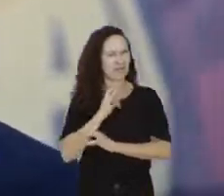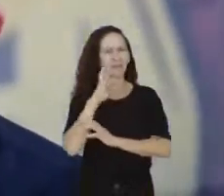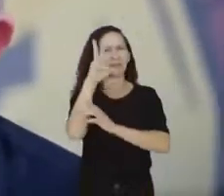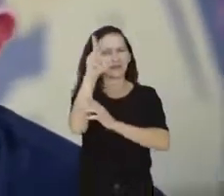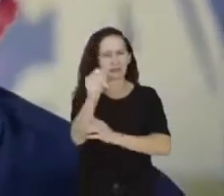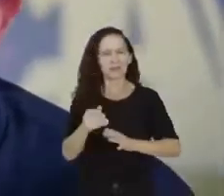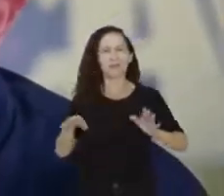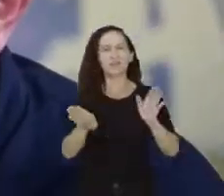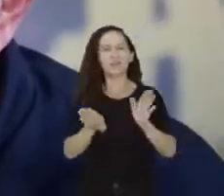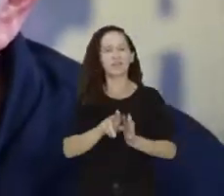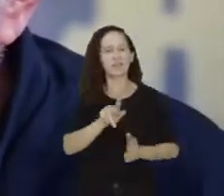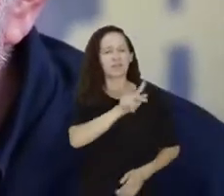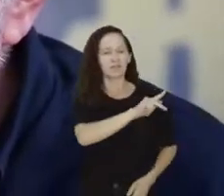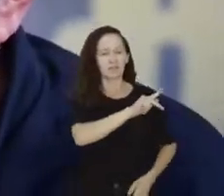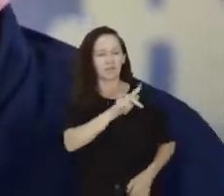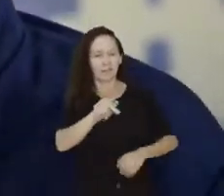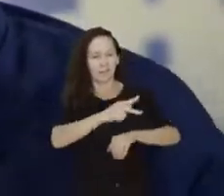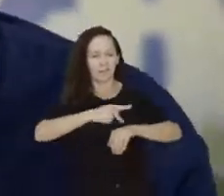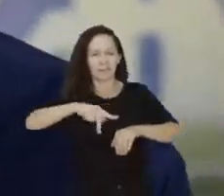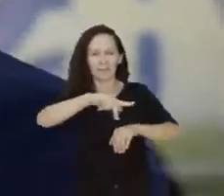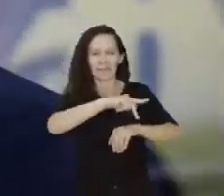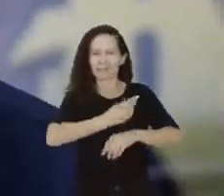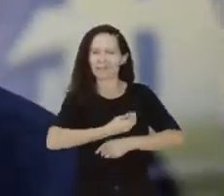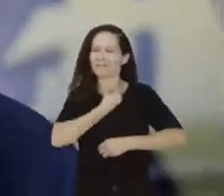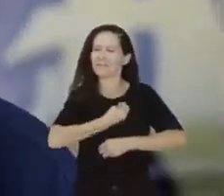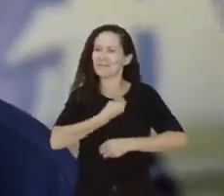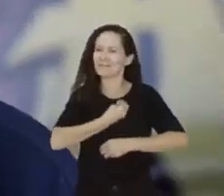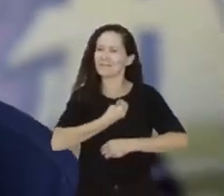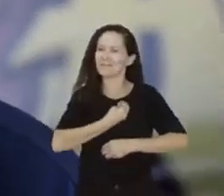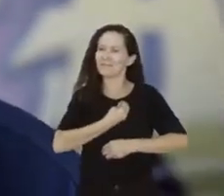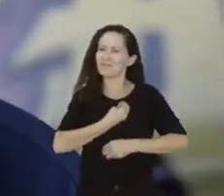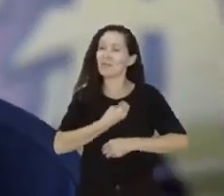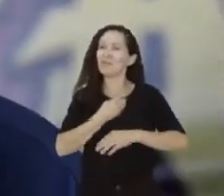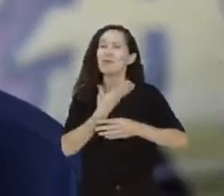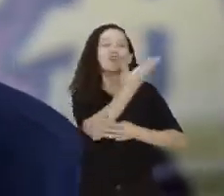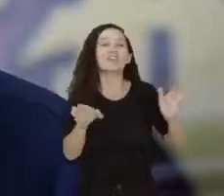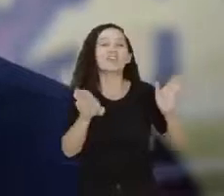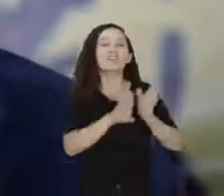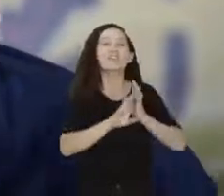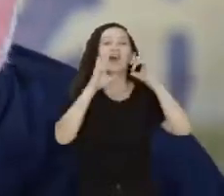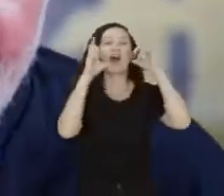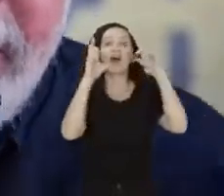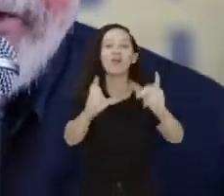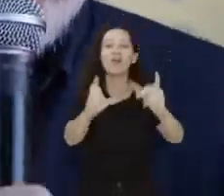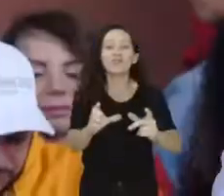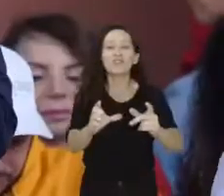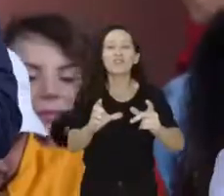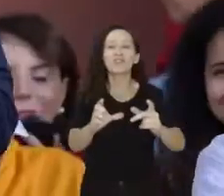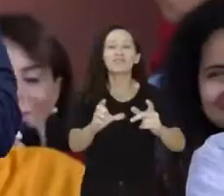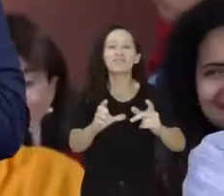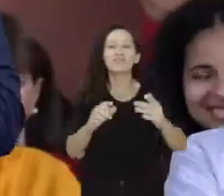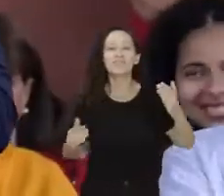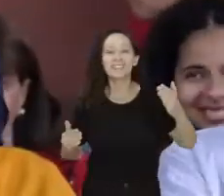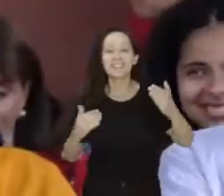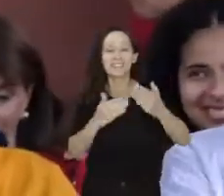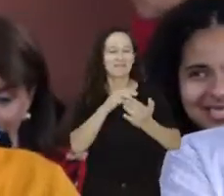da República, onde é que vocês podem chegar? Não tem limite.